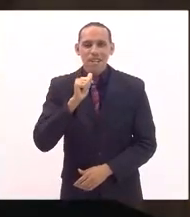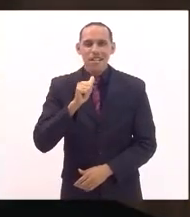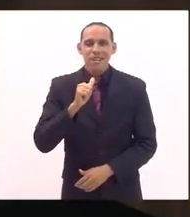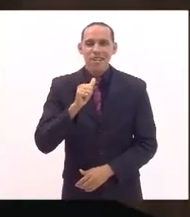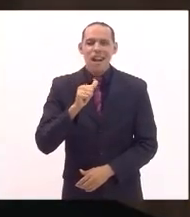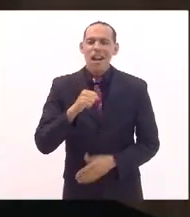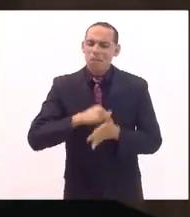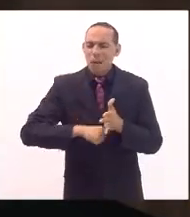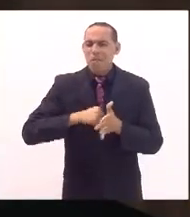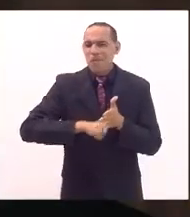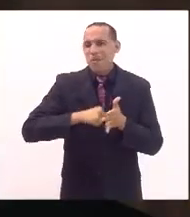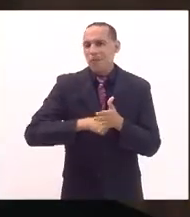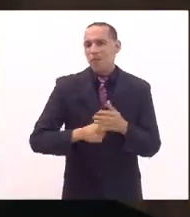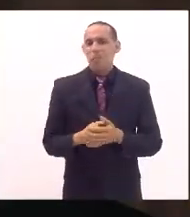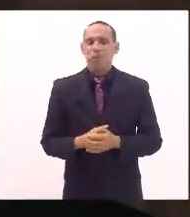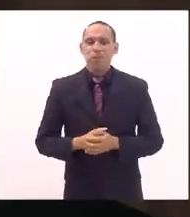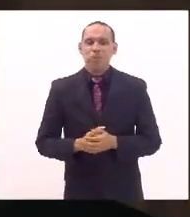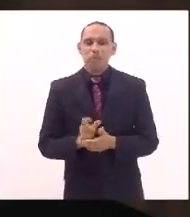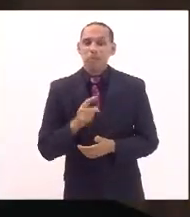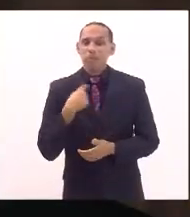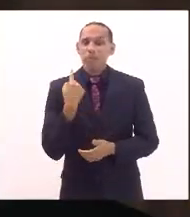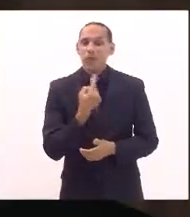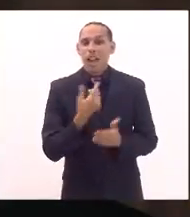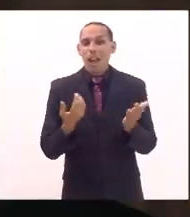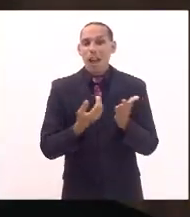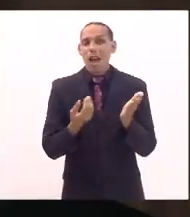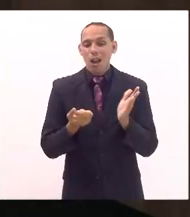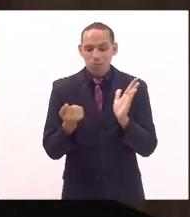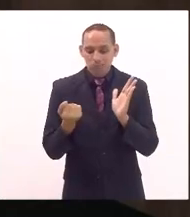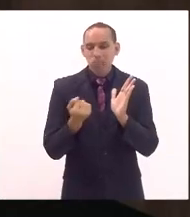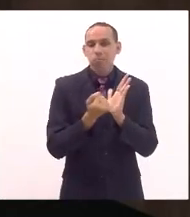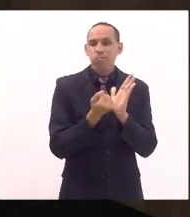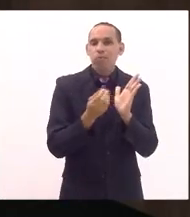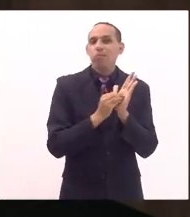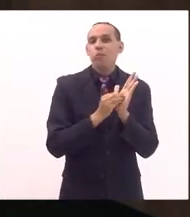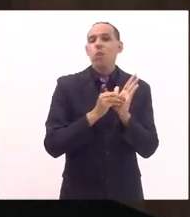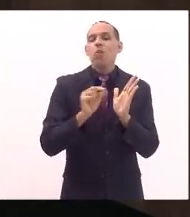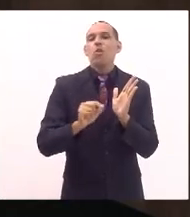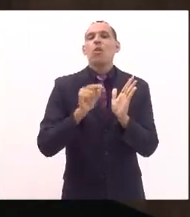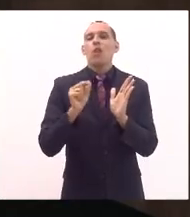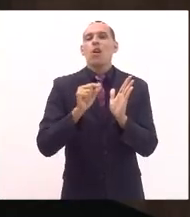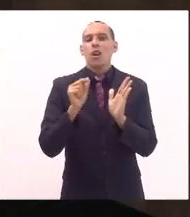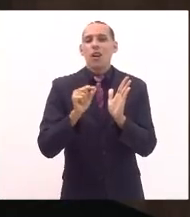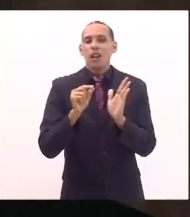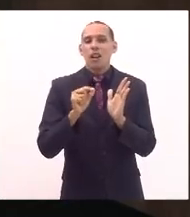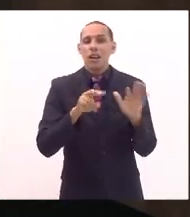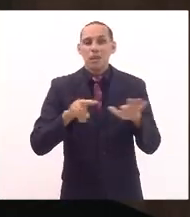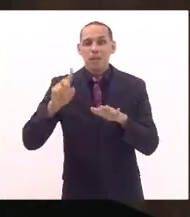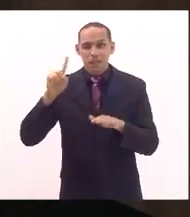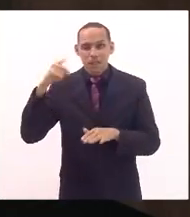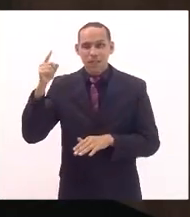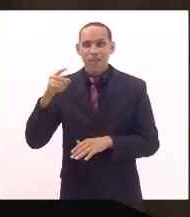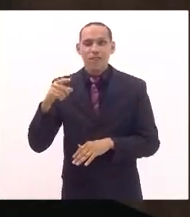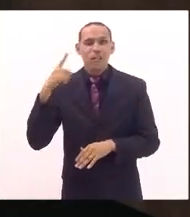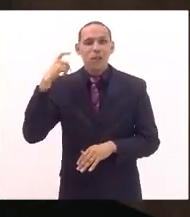deputadas aguerridos dessa casa nós acabamos de protocolar frente na próxima semana só Cadê o